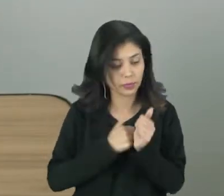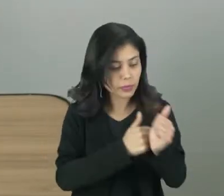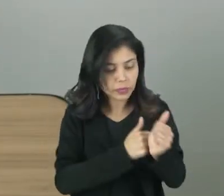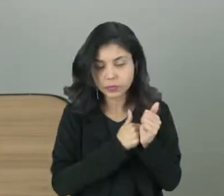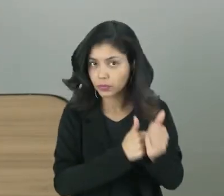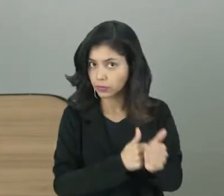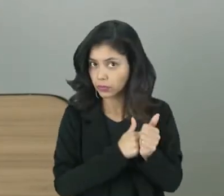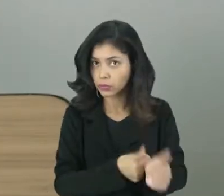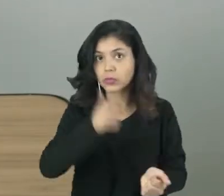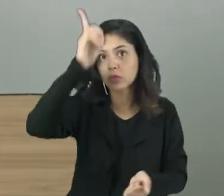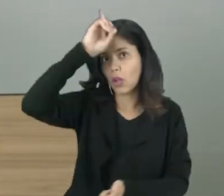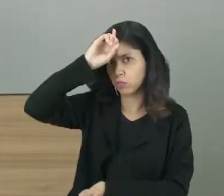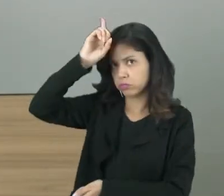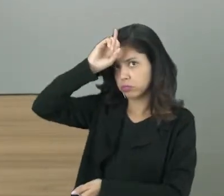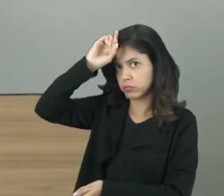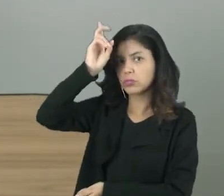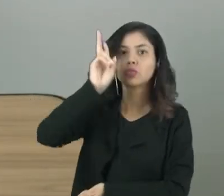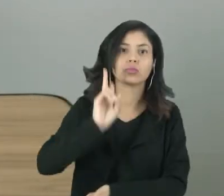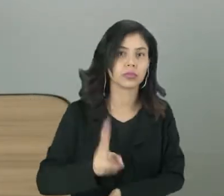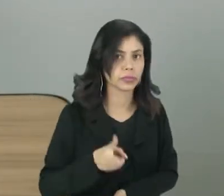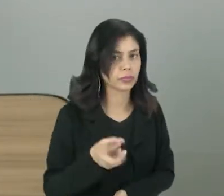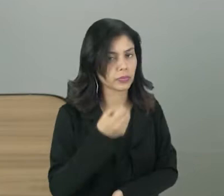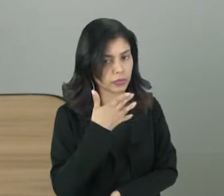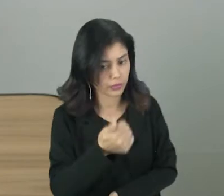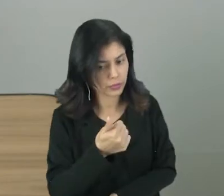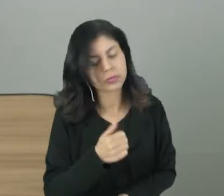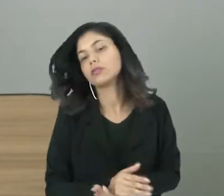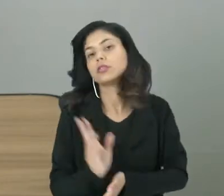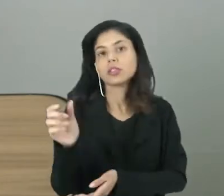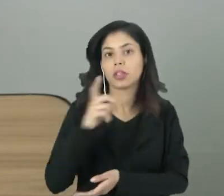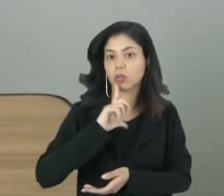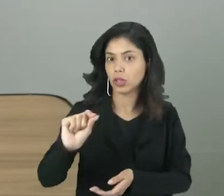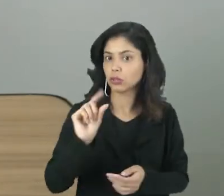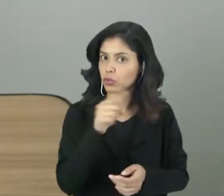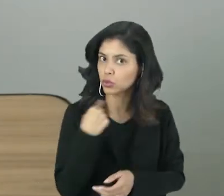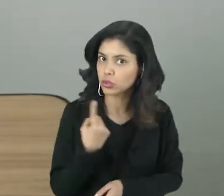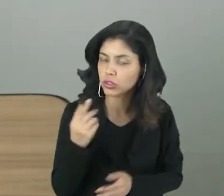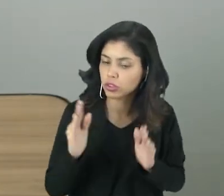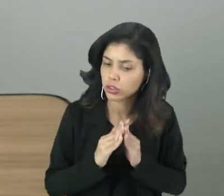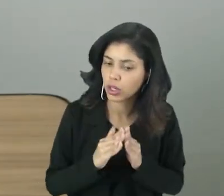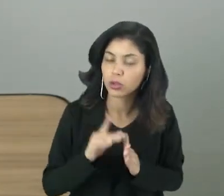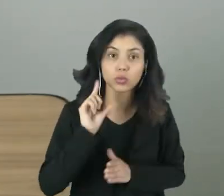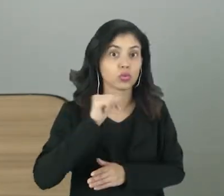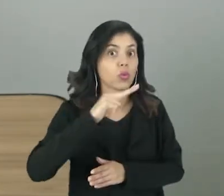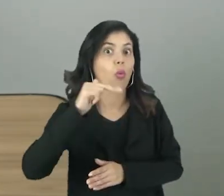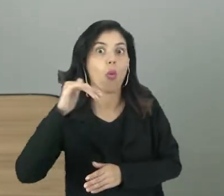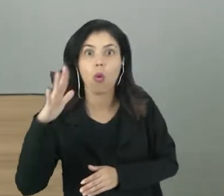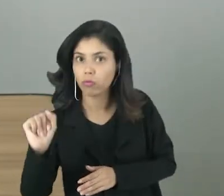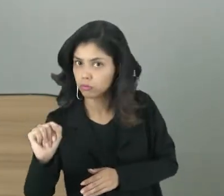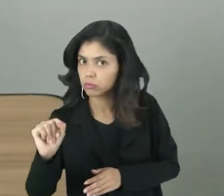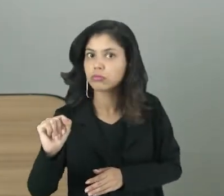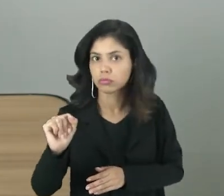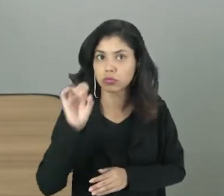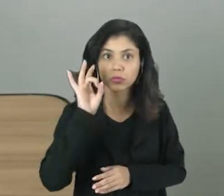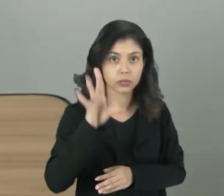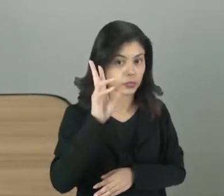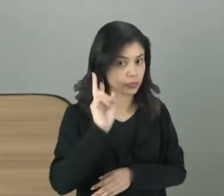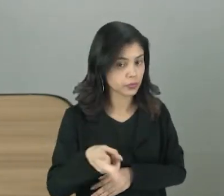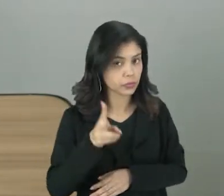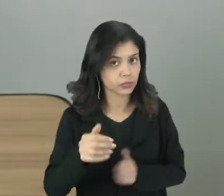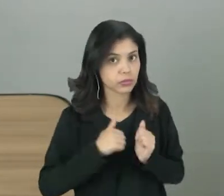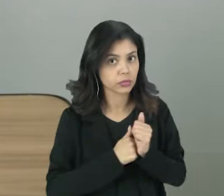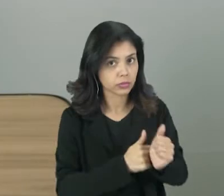acompanhada de um adulto tá bom criança então não saiam sozinhos de casa de jeito nenhum sai um